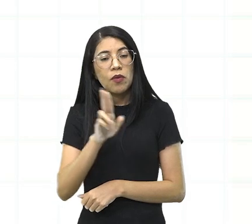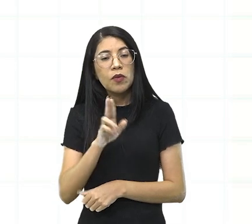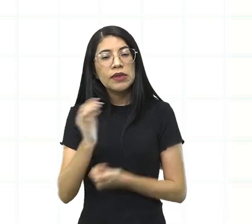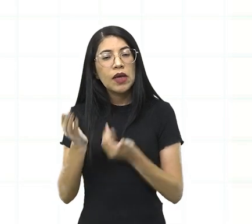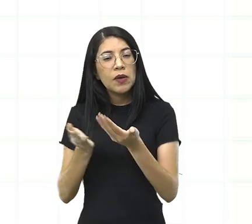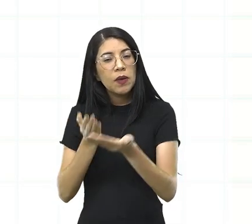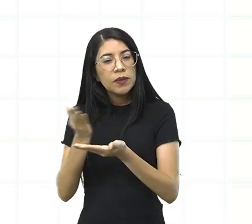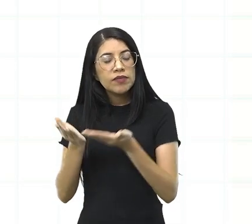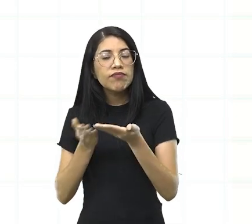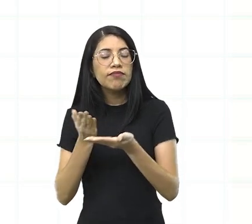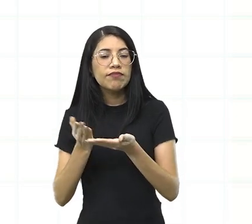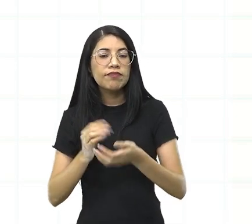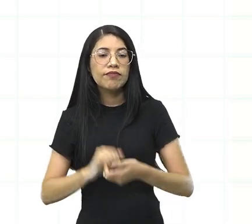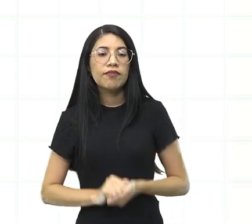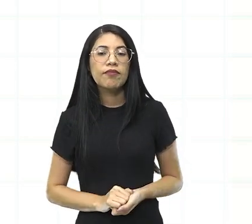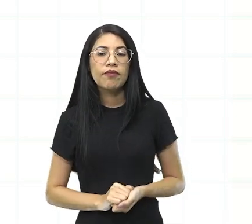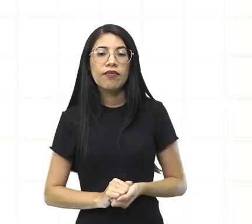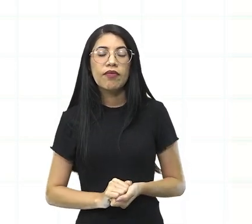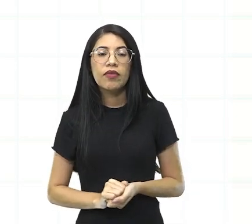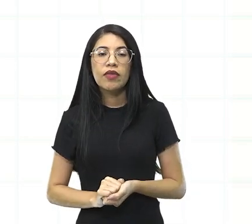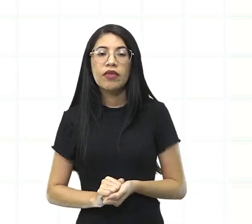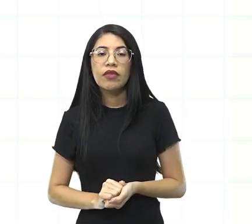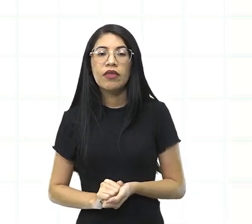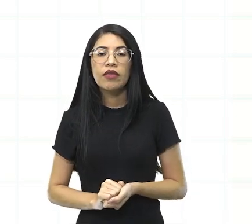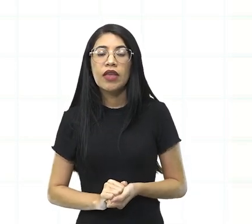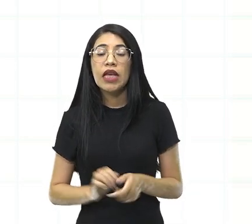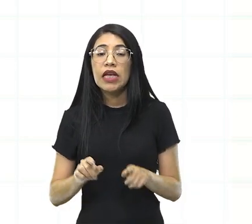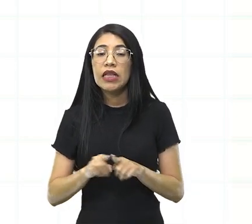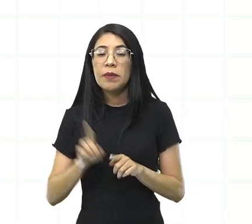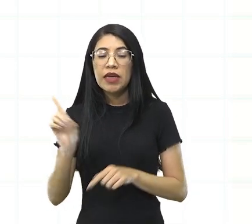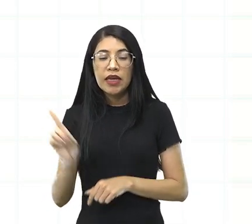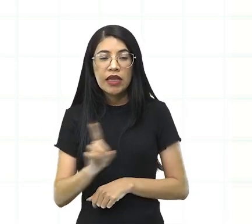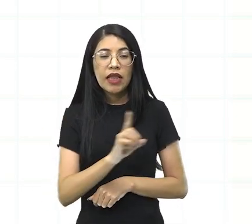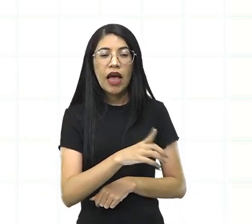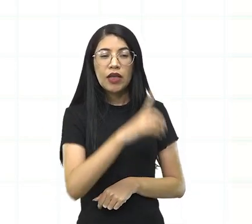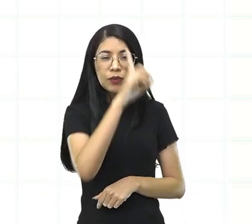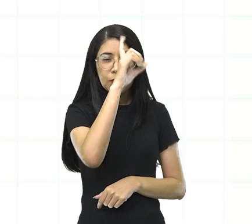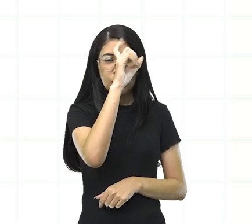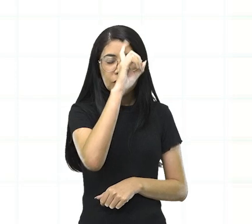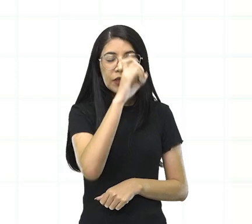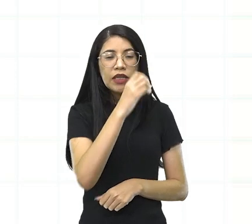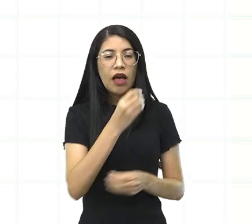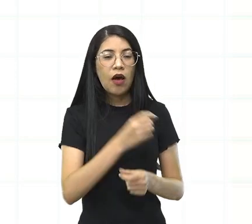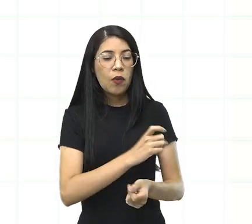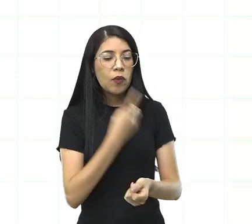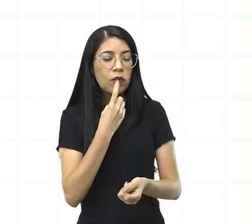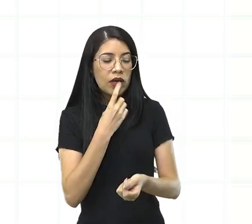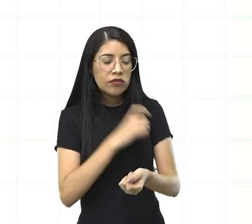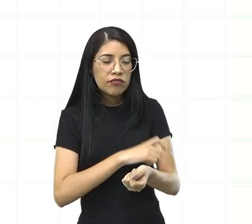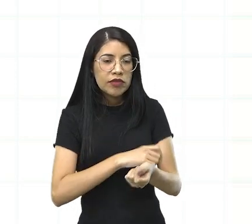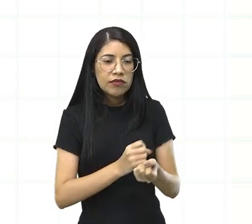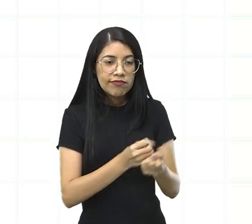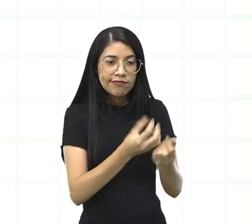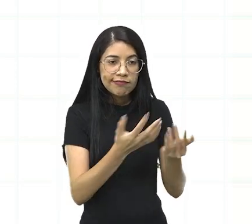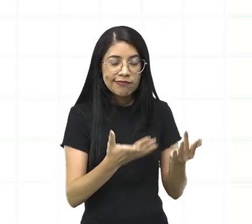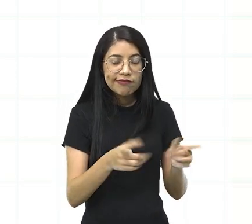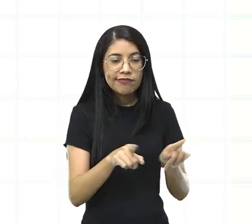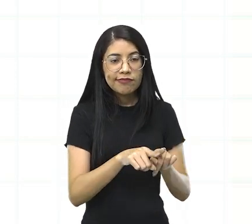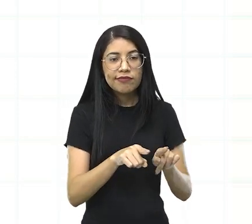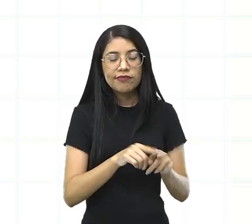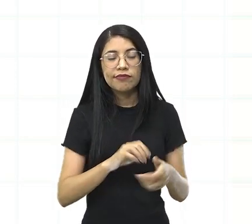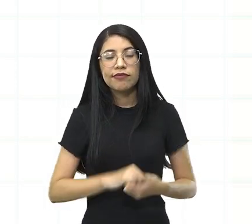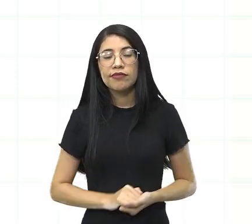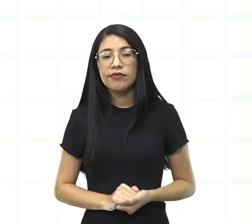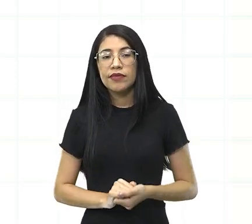aquele serviço, né? Ir para a campanha e fazer essa doação de sangue, né? A campanha de doação de sangue. Então,